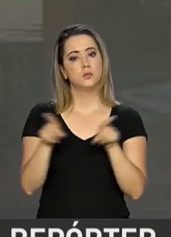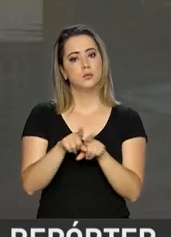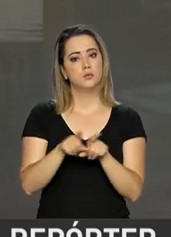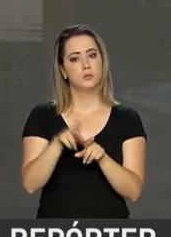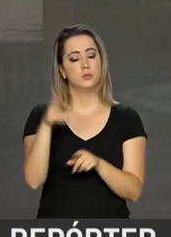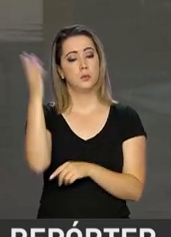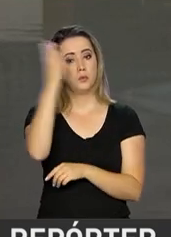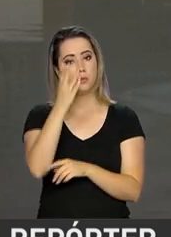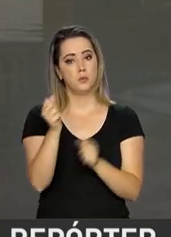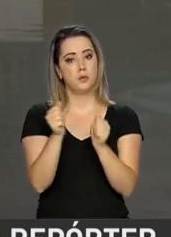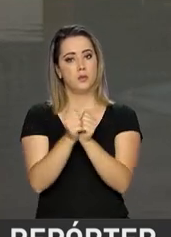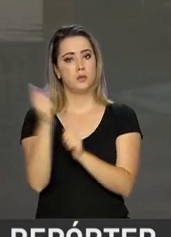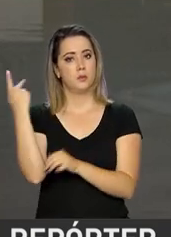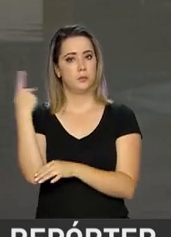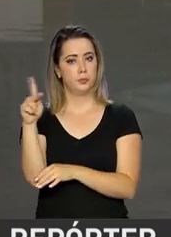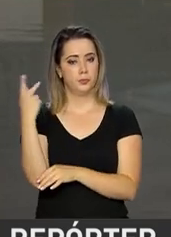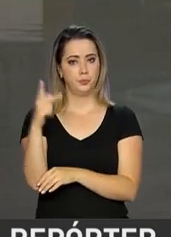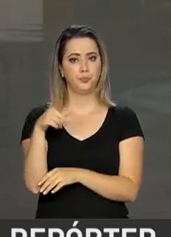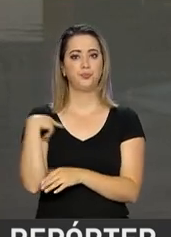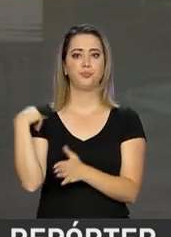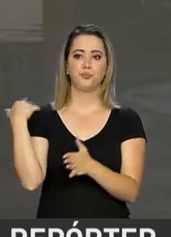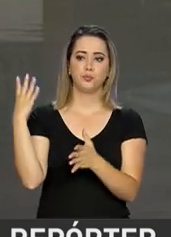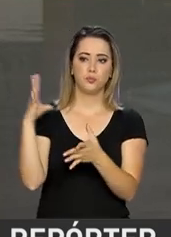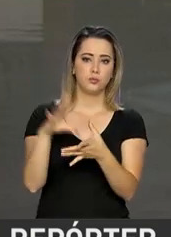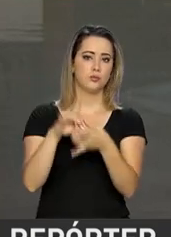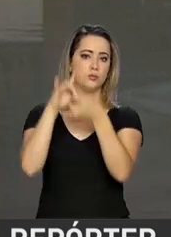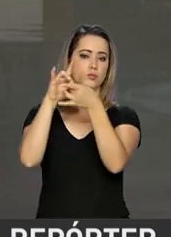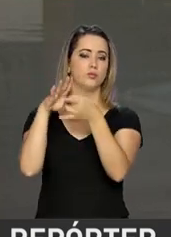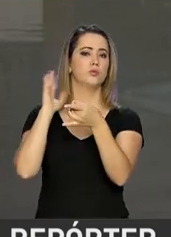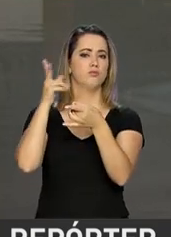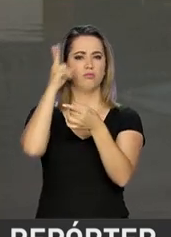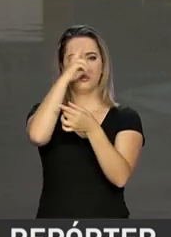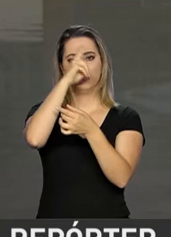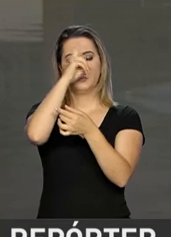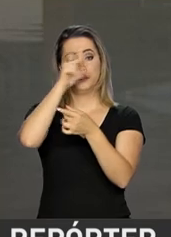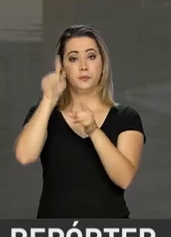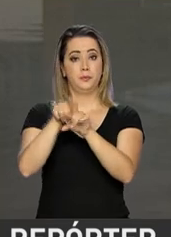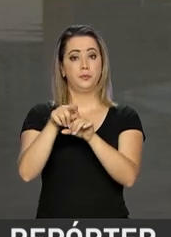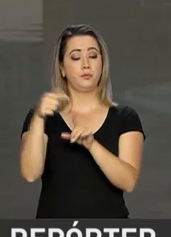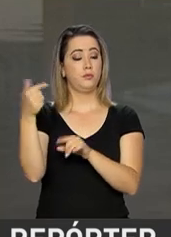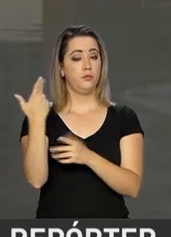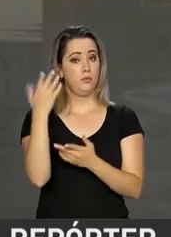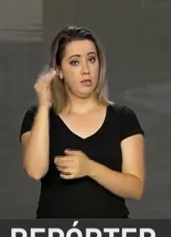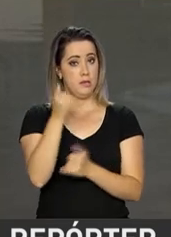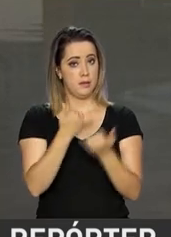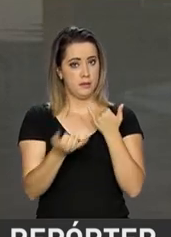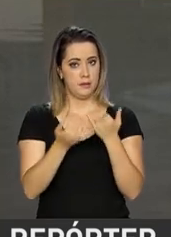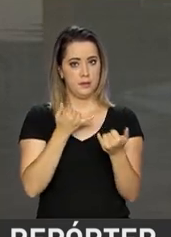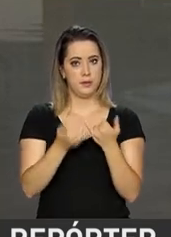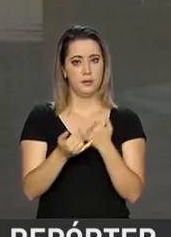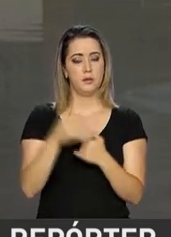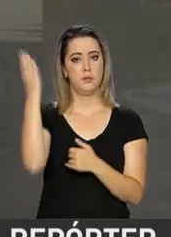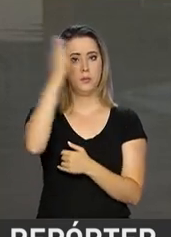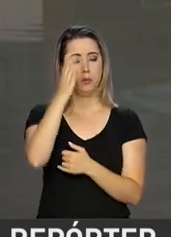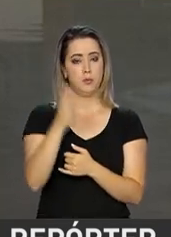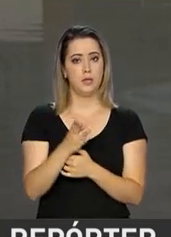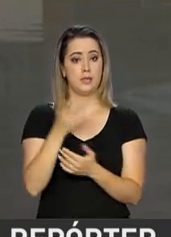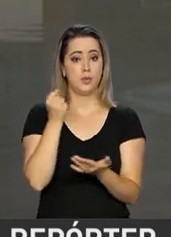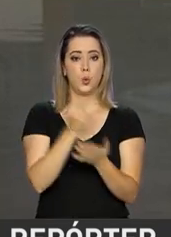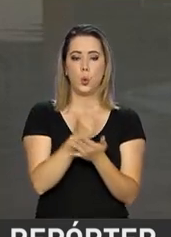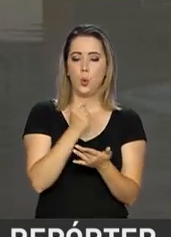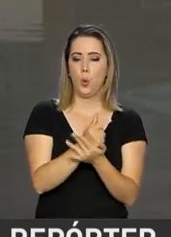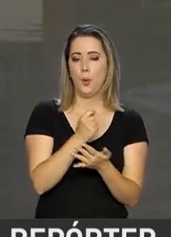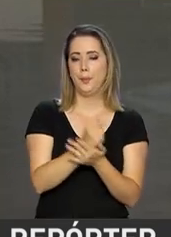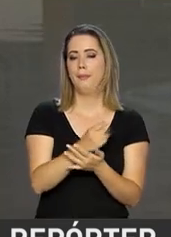brasil e paraguai têm laços históricos por exemplo o brasil é o segundo maior investidor estrangeiro direto no paraguai com um